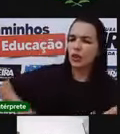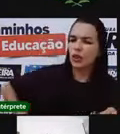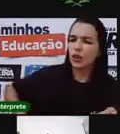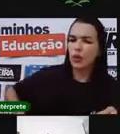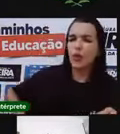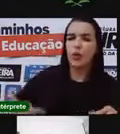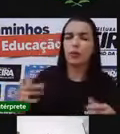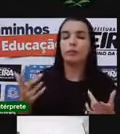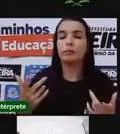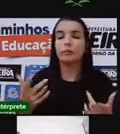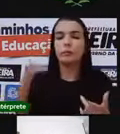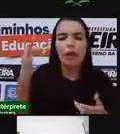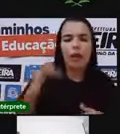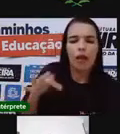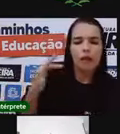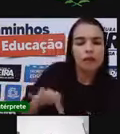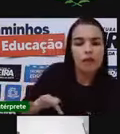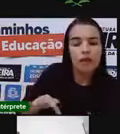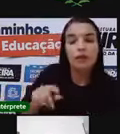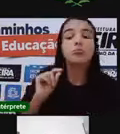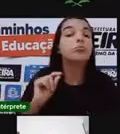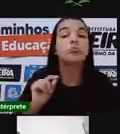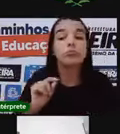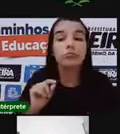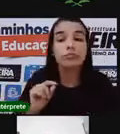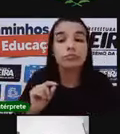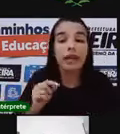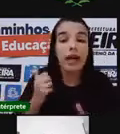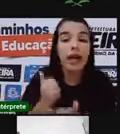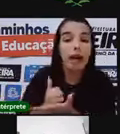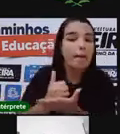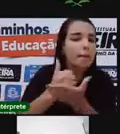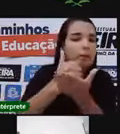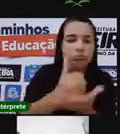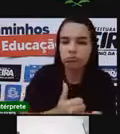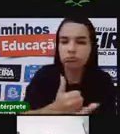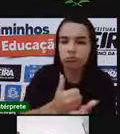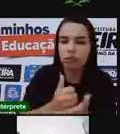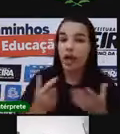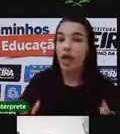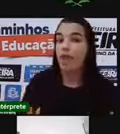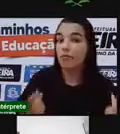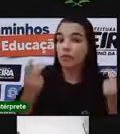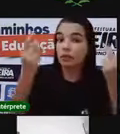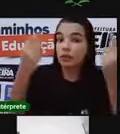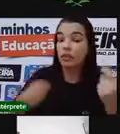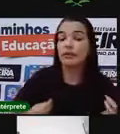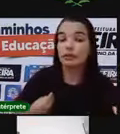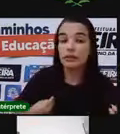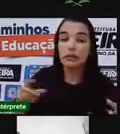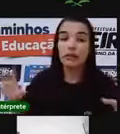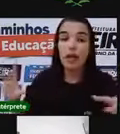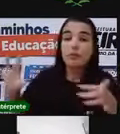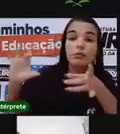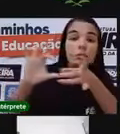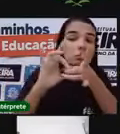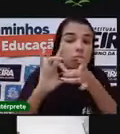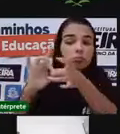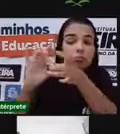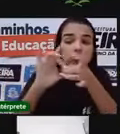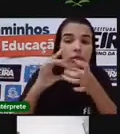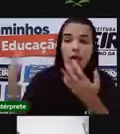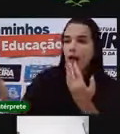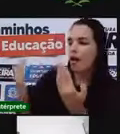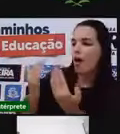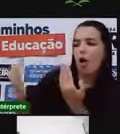construindo situações que levam à equidade, ao apoio, à entreajuda, à valorização da vida. E aí, eu vou fazer uma